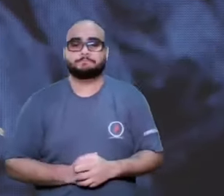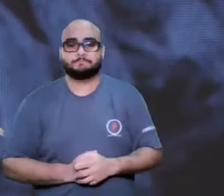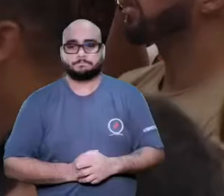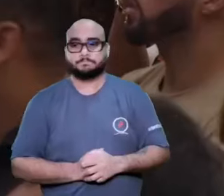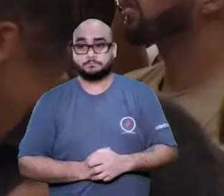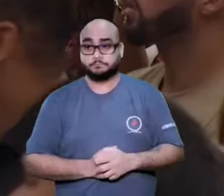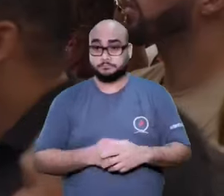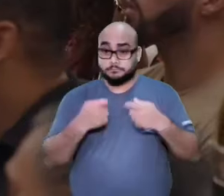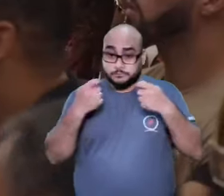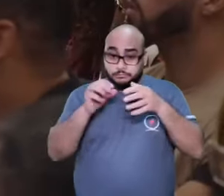da